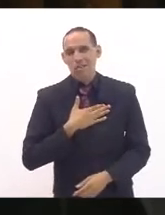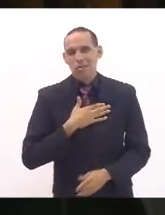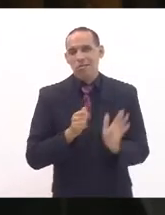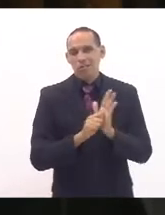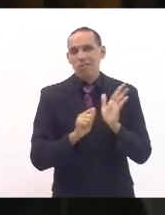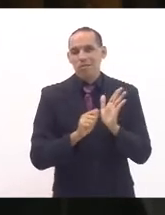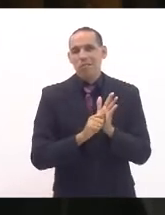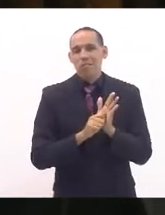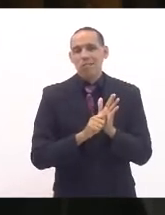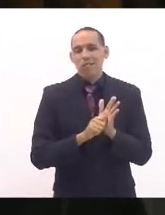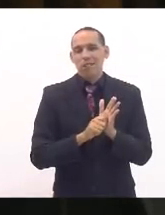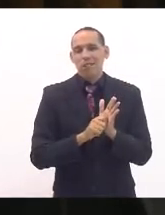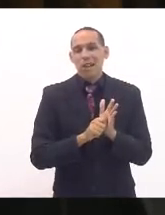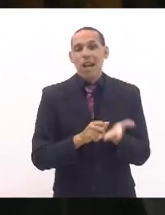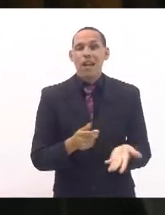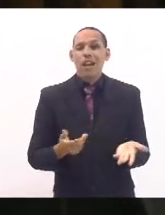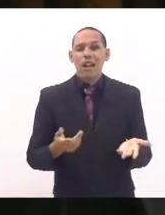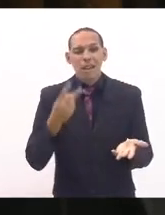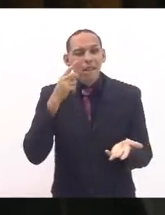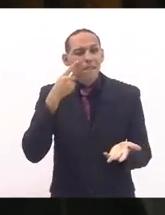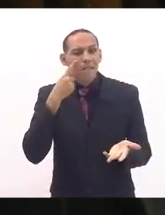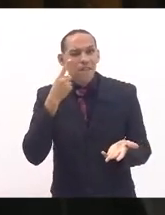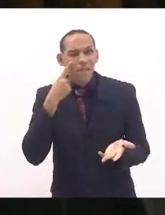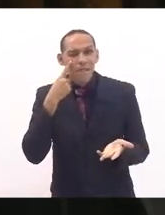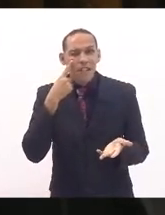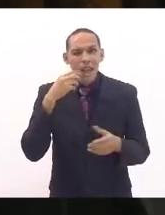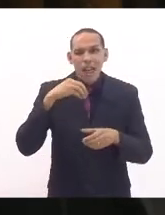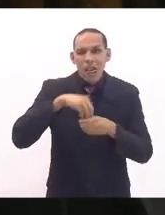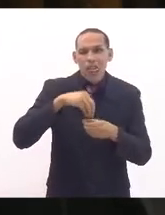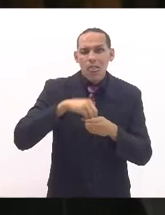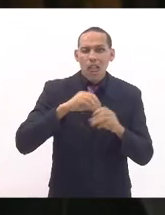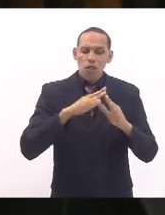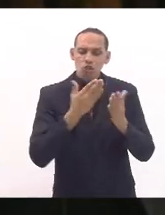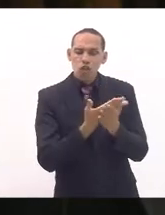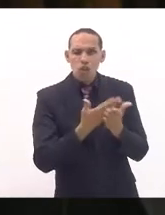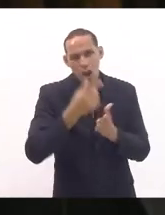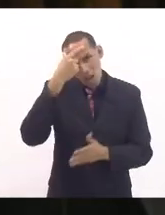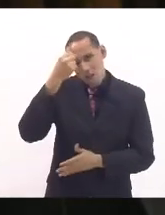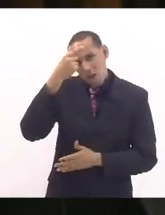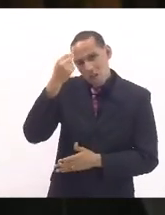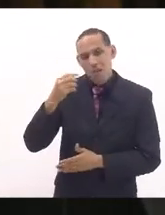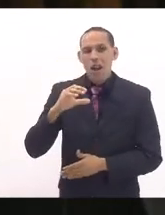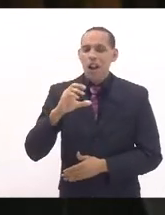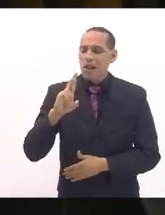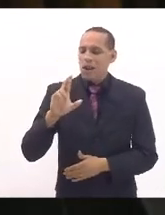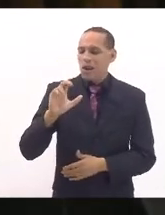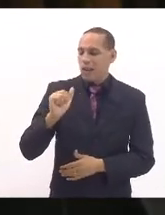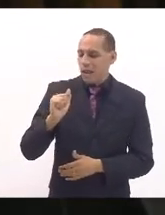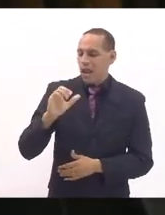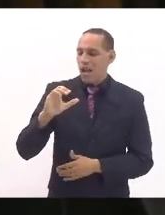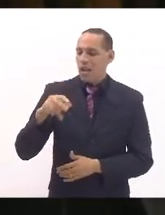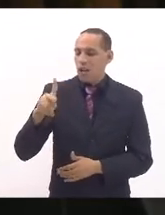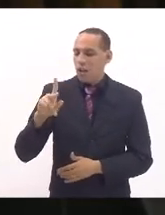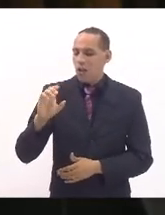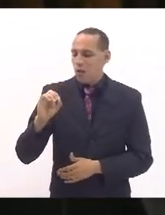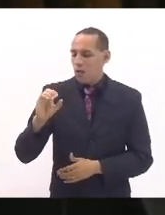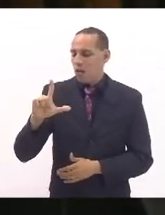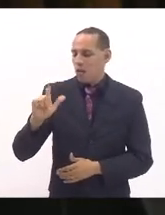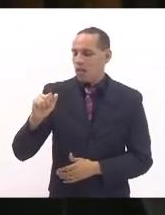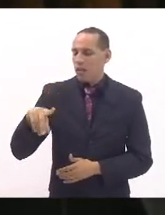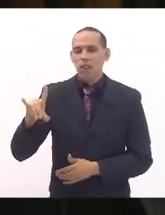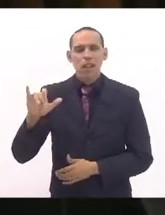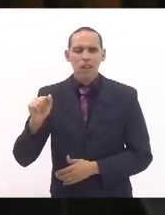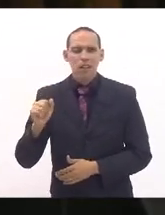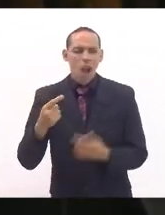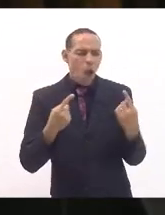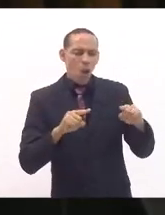E aí você vê nas universidades, vê na escola uma cracolândia se formando, vê jovens consumindo maconha e eles não são contra a maconha.